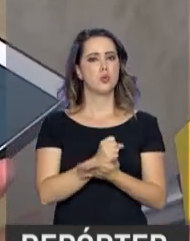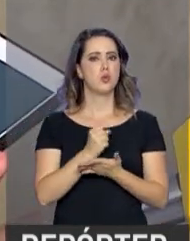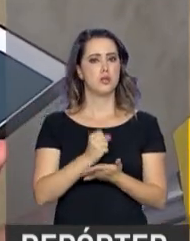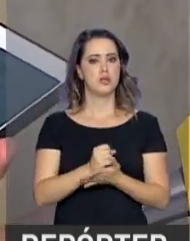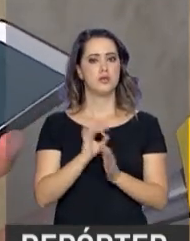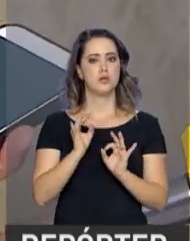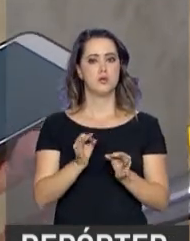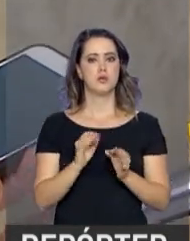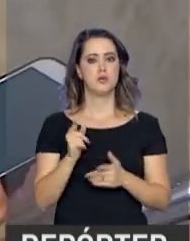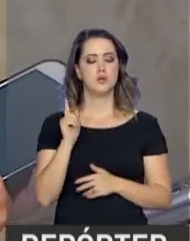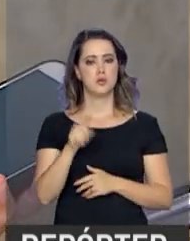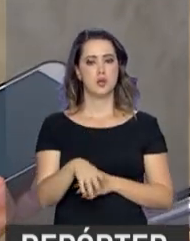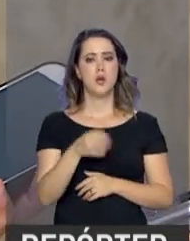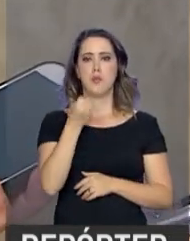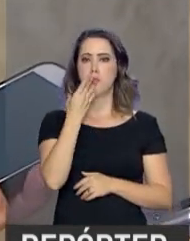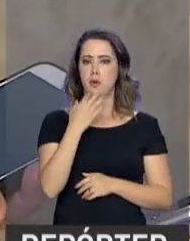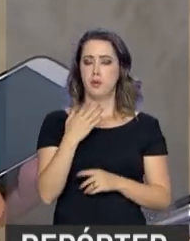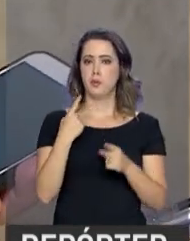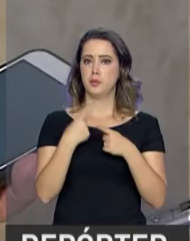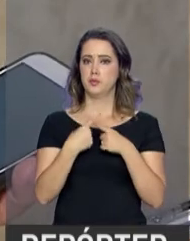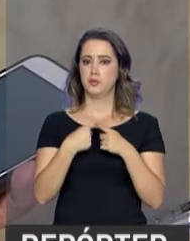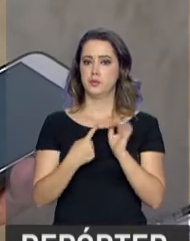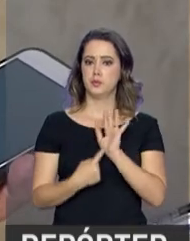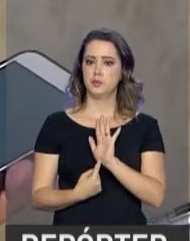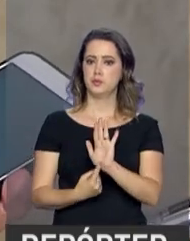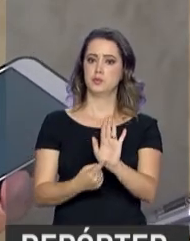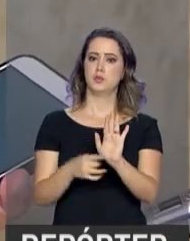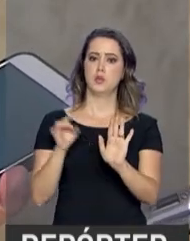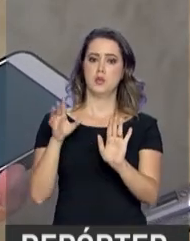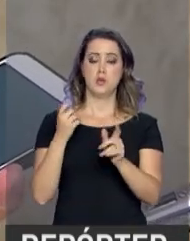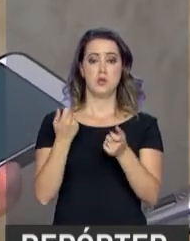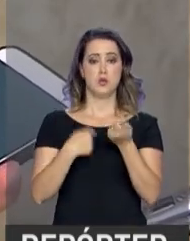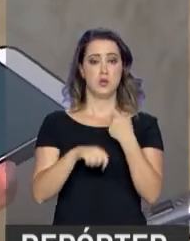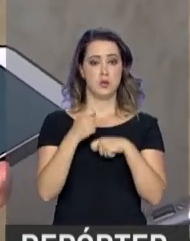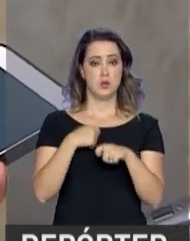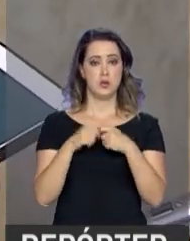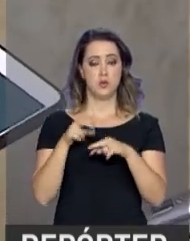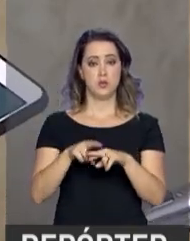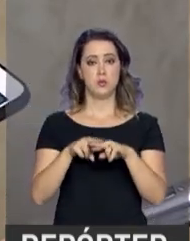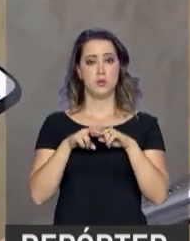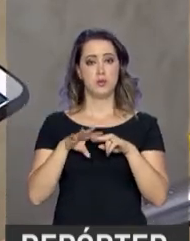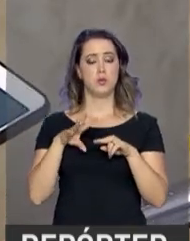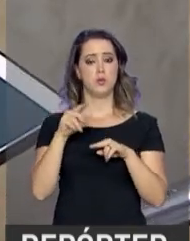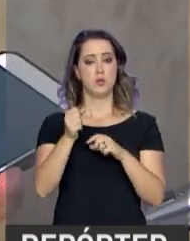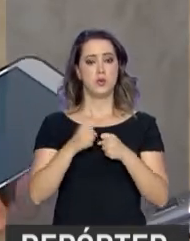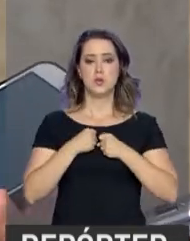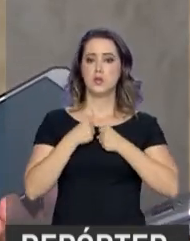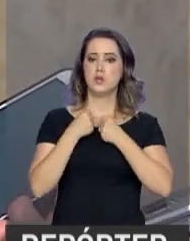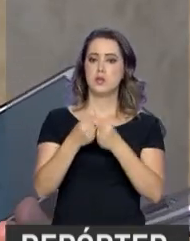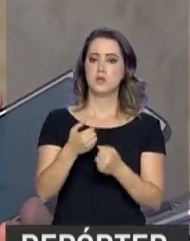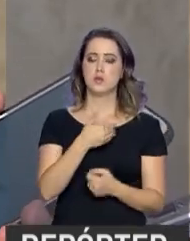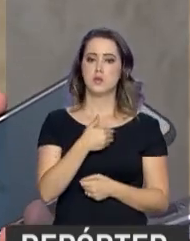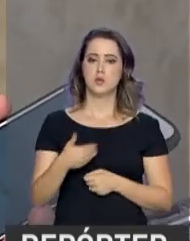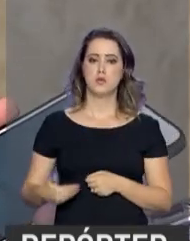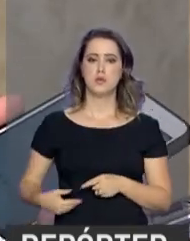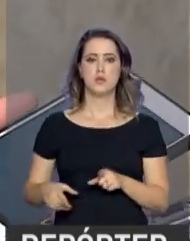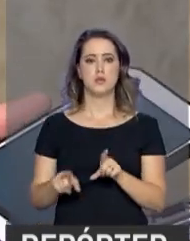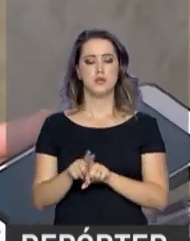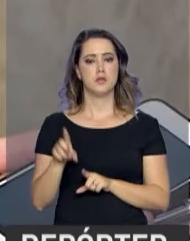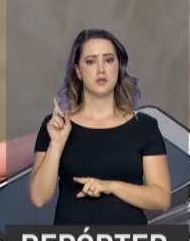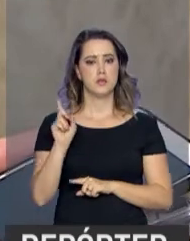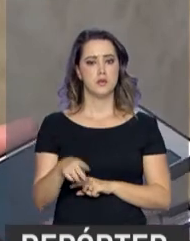e isso é sinal de que é não apenas a economia através de todos os esforços que o governo tem feito de